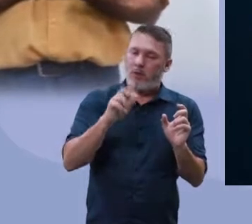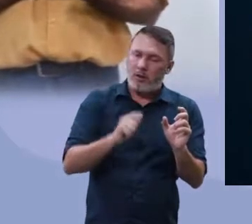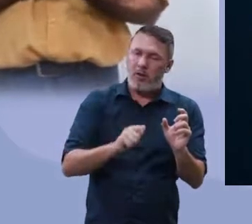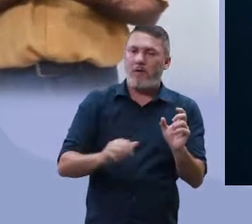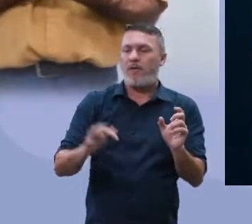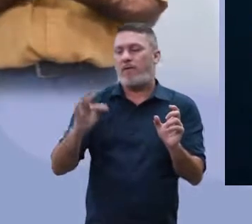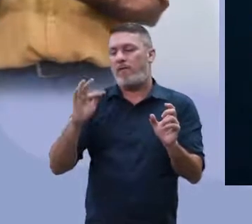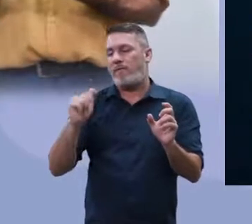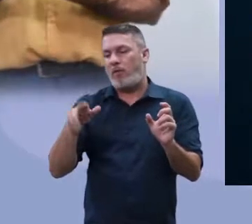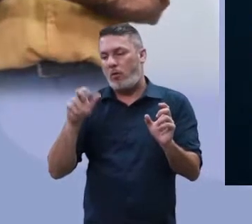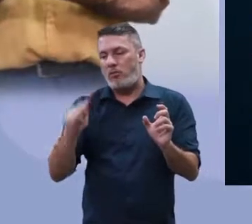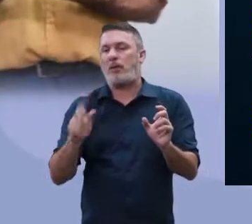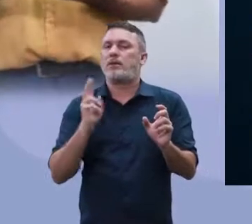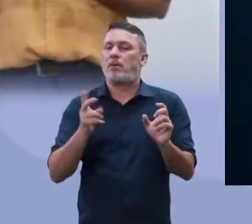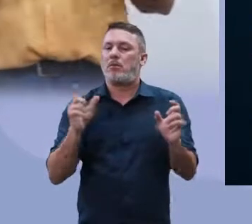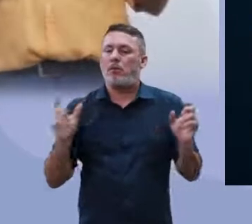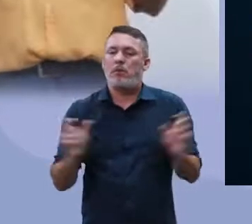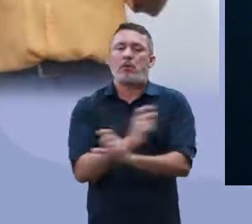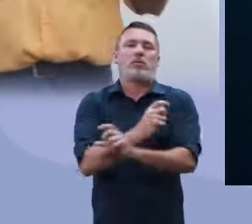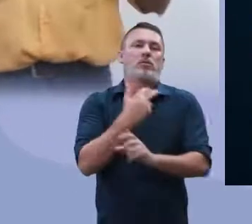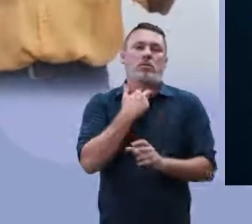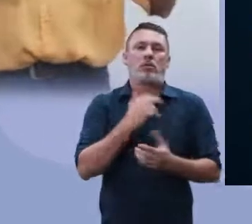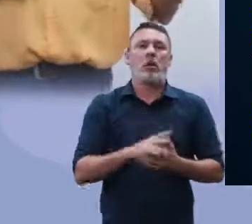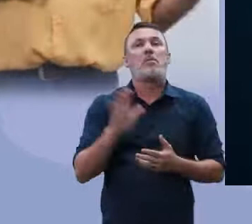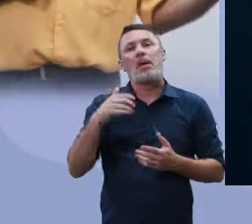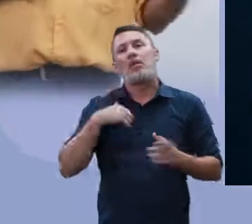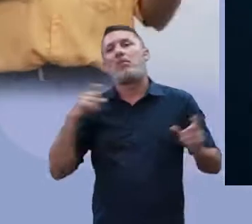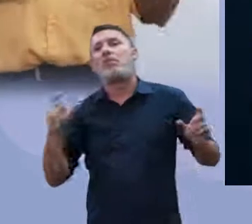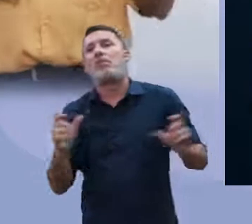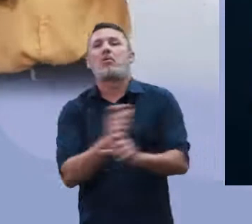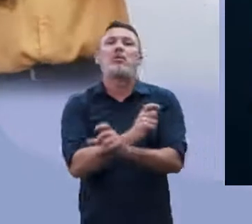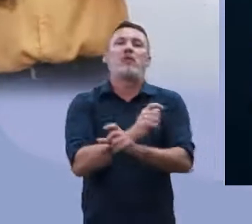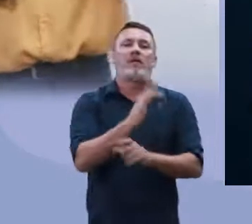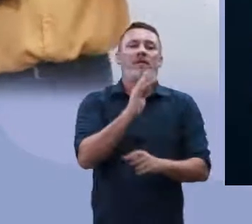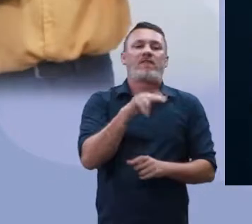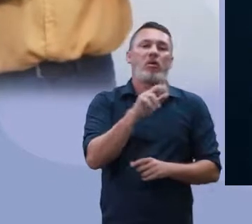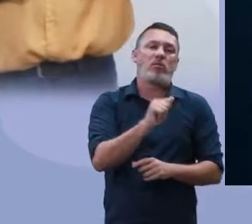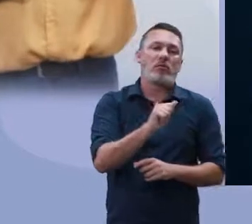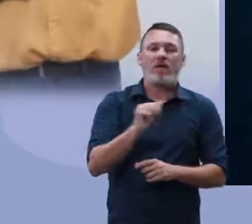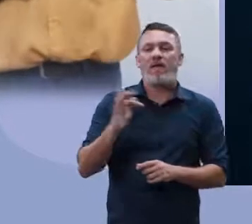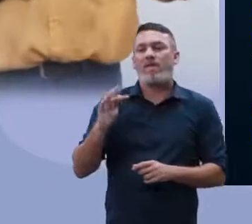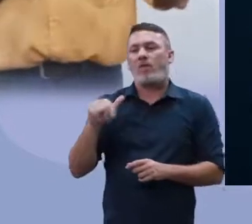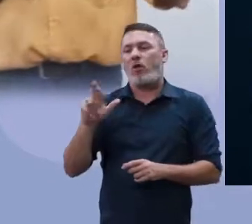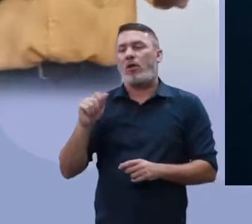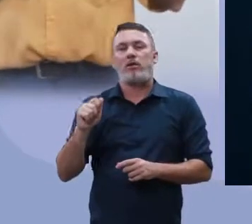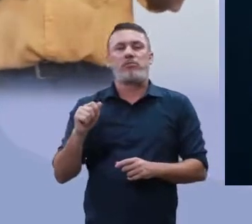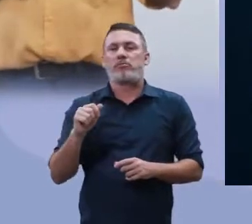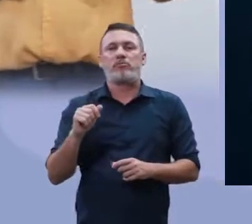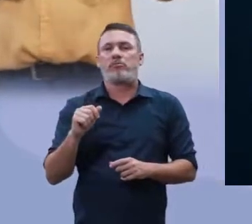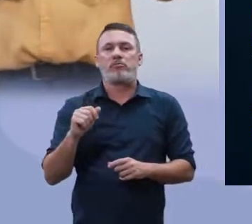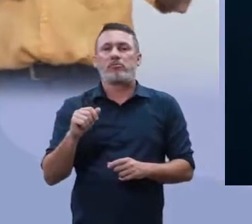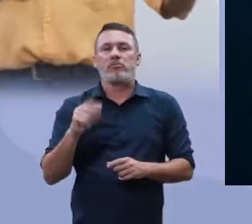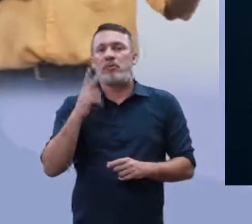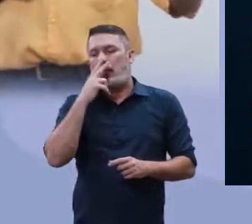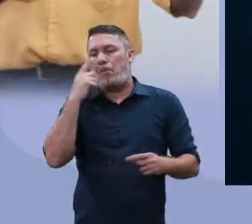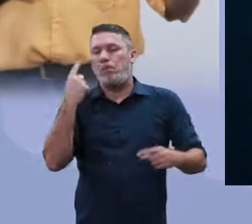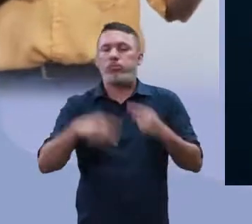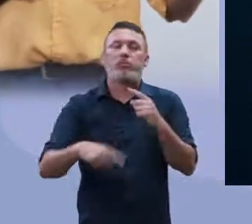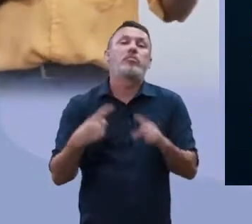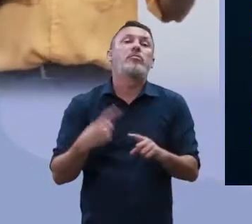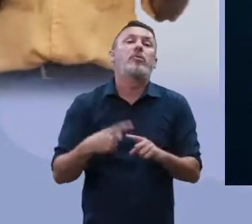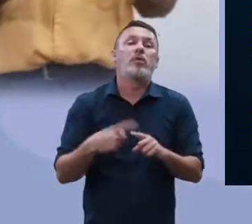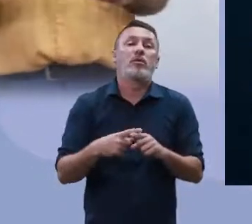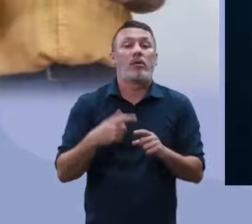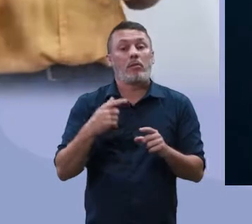vai estar citando a flora e a fauna. Ah, professor, mas se a gente usar fauna e flora? Teoricamente, fauna e flora dá uma certa incongruência,